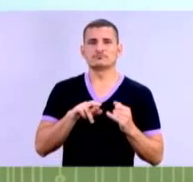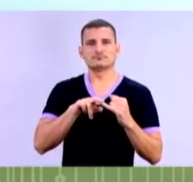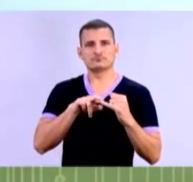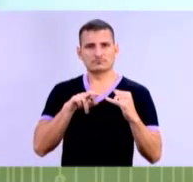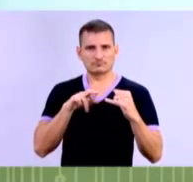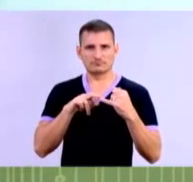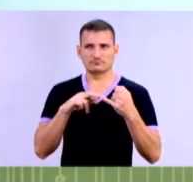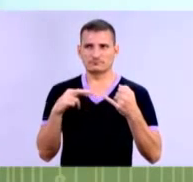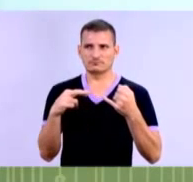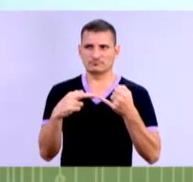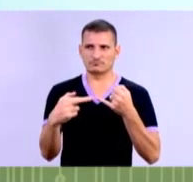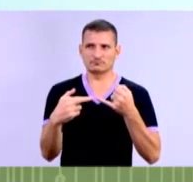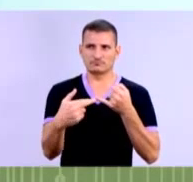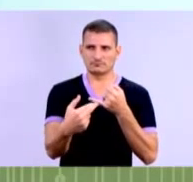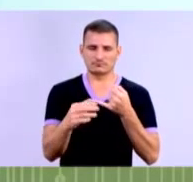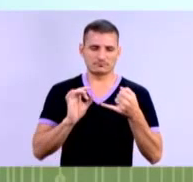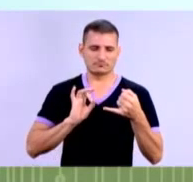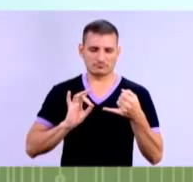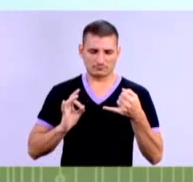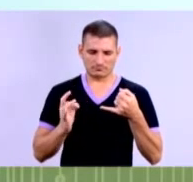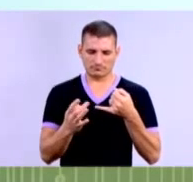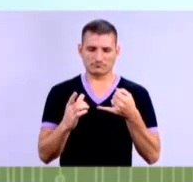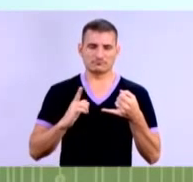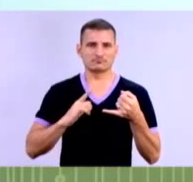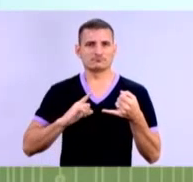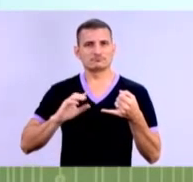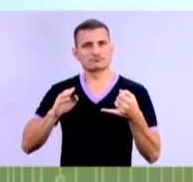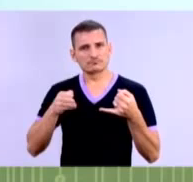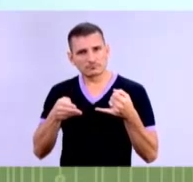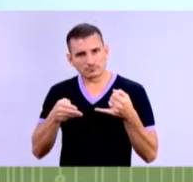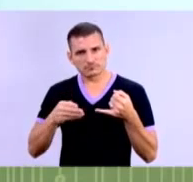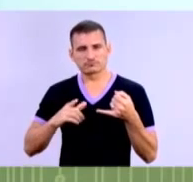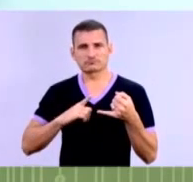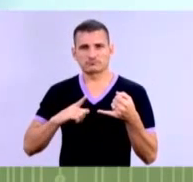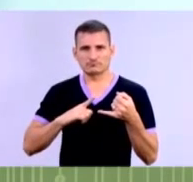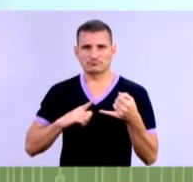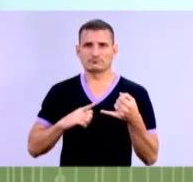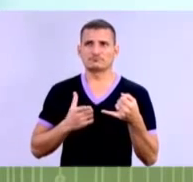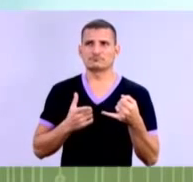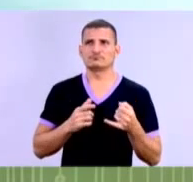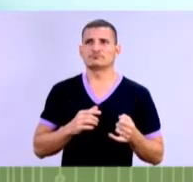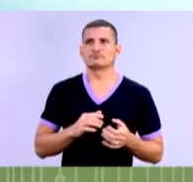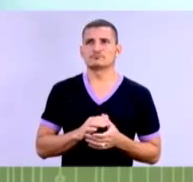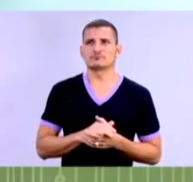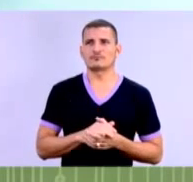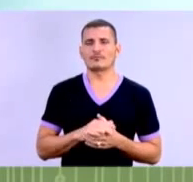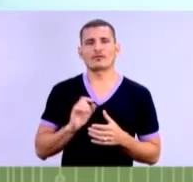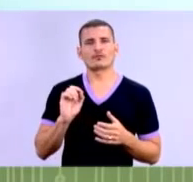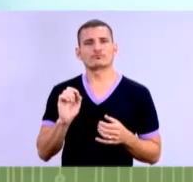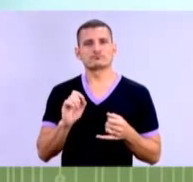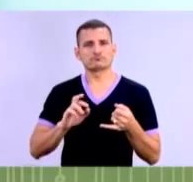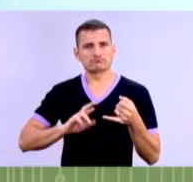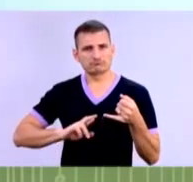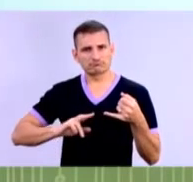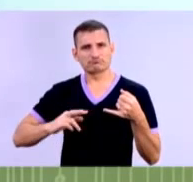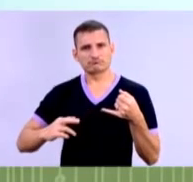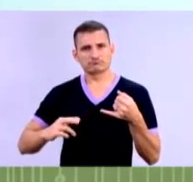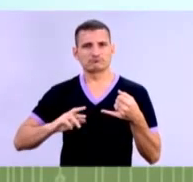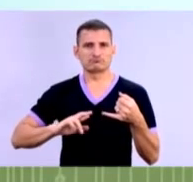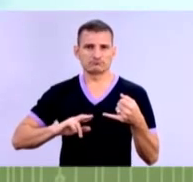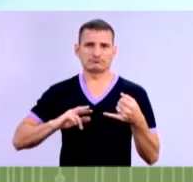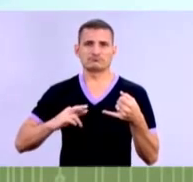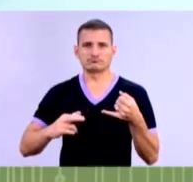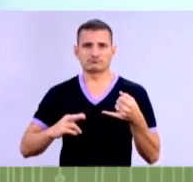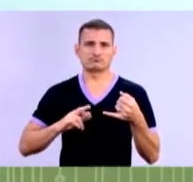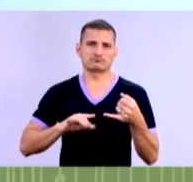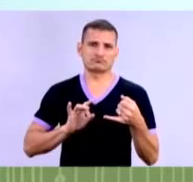par tem uma função mesmo, ela tem isso aí para diferenciar, né, um do outro e tudo